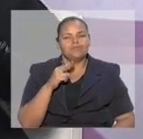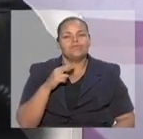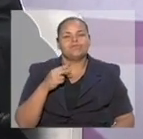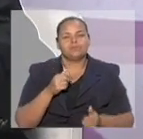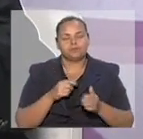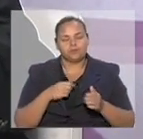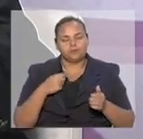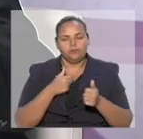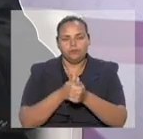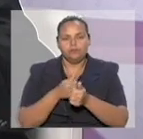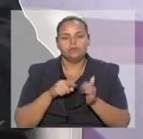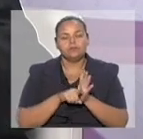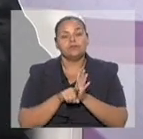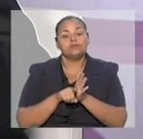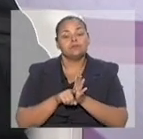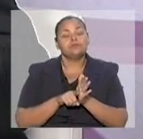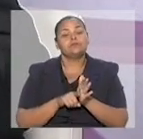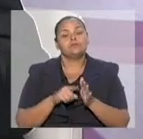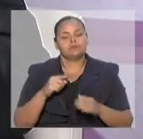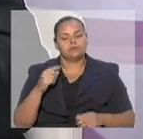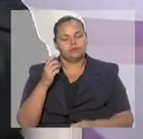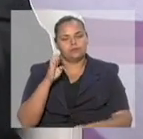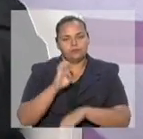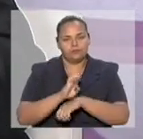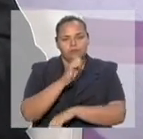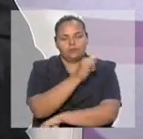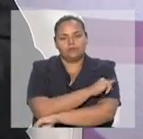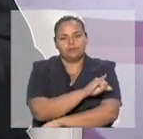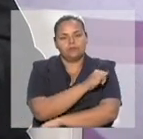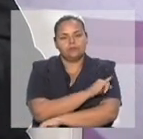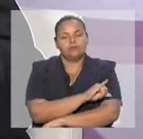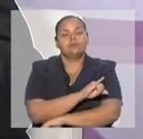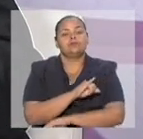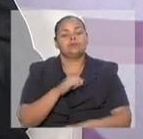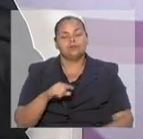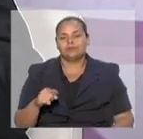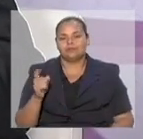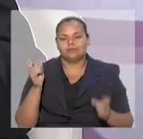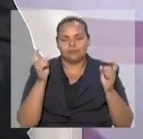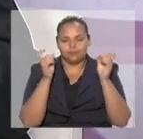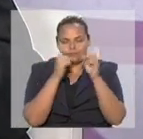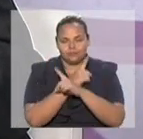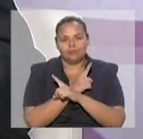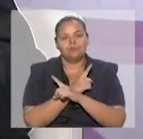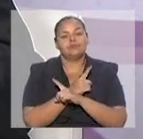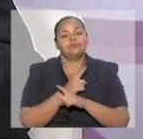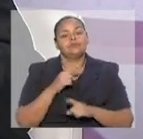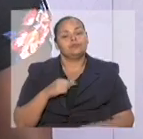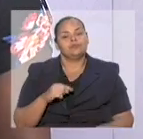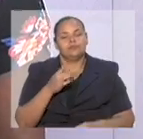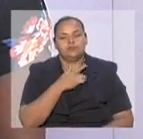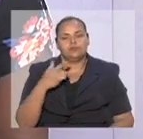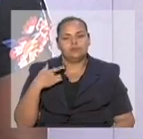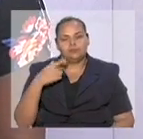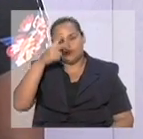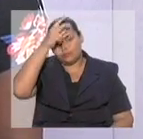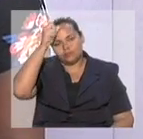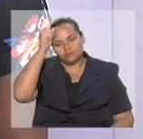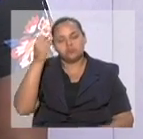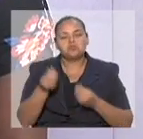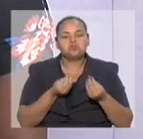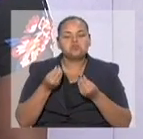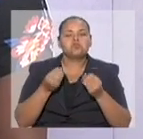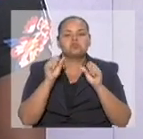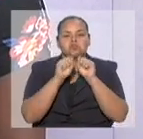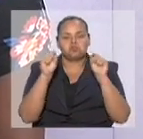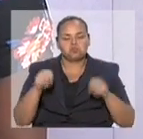câncer só no estado do Rio de Janeiro. Isso é um desafio de saúde pública gigantesco. Como é que está o nosso sistema